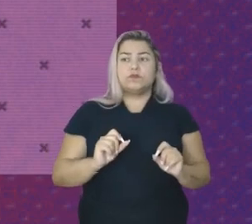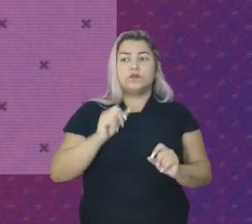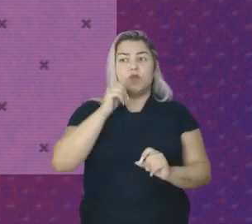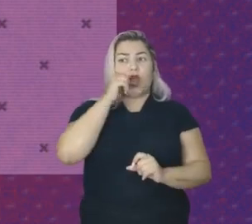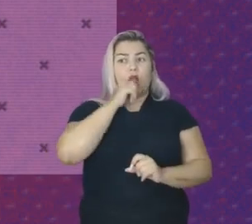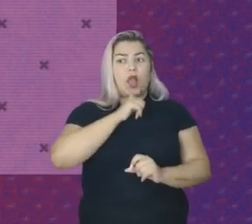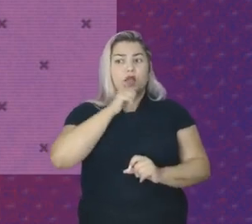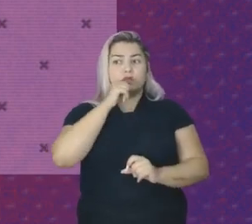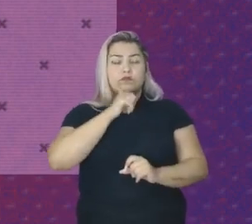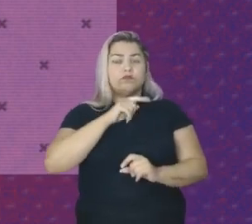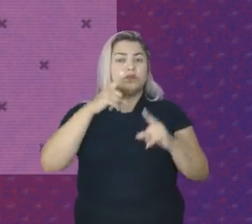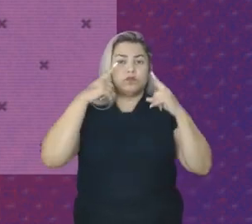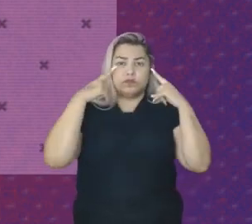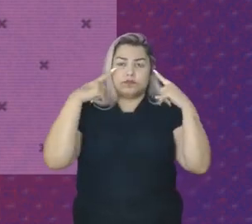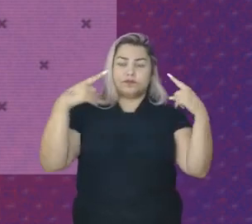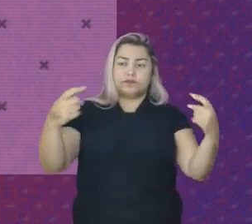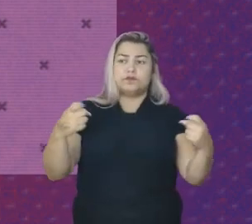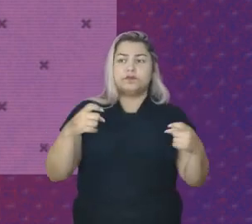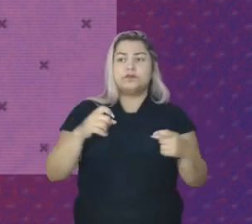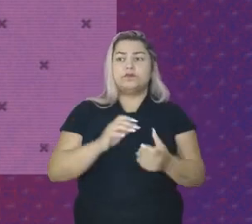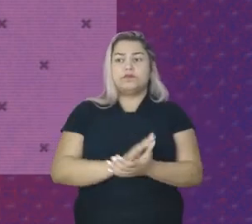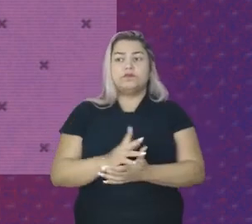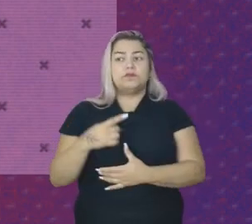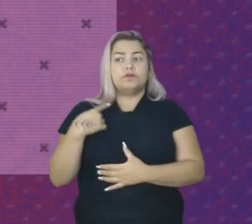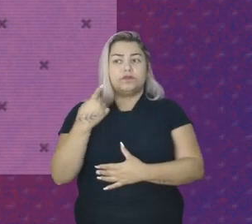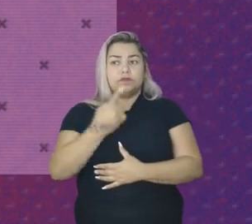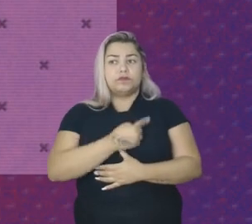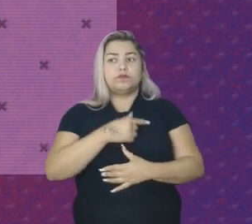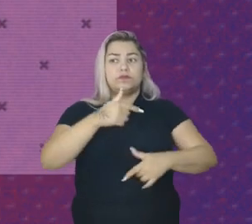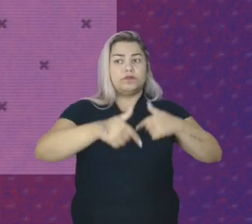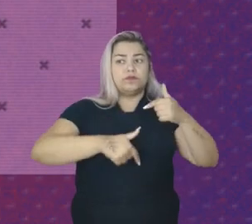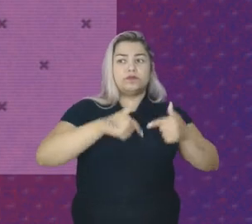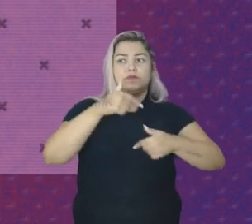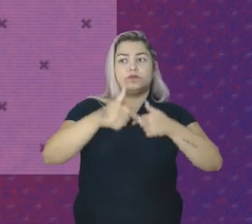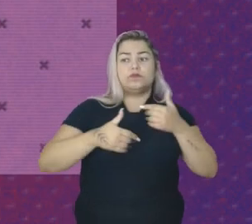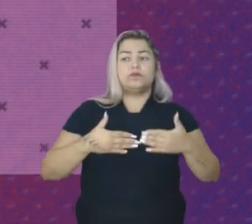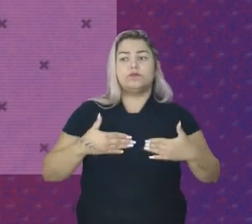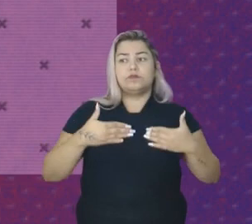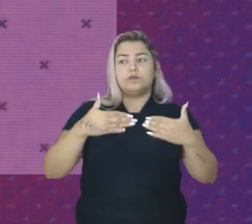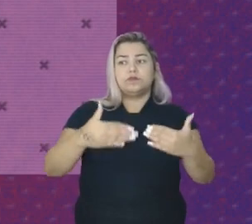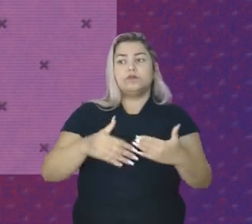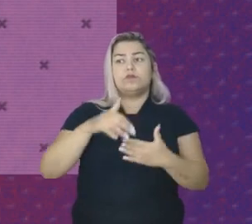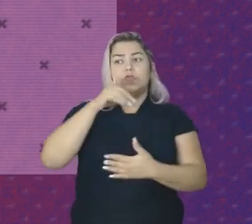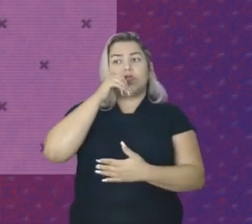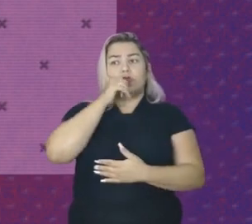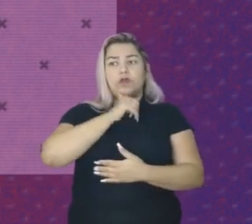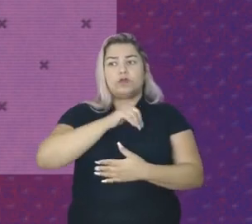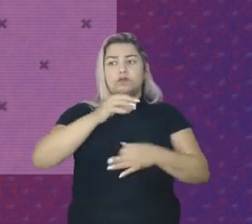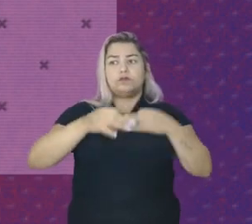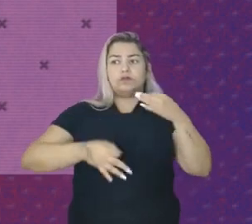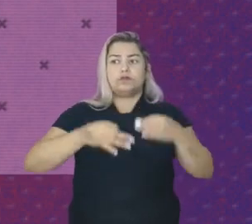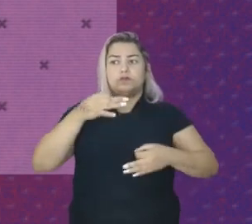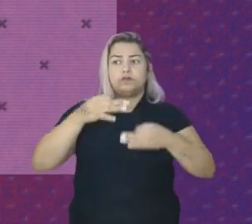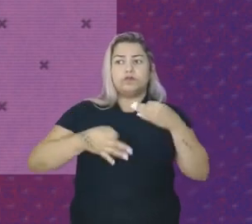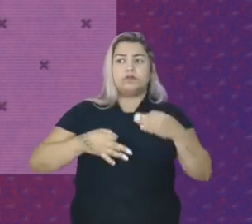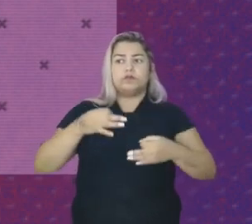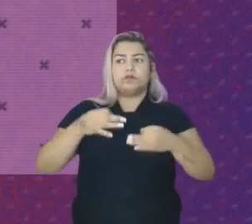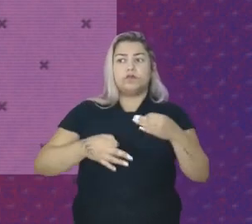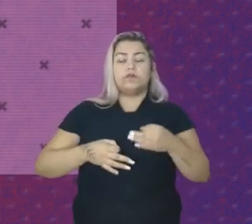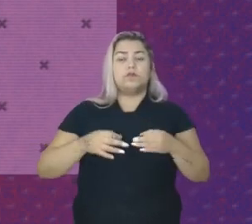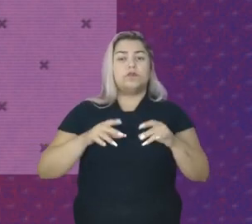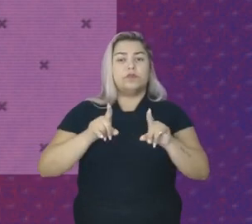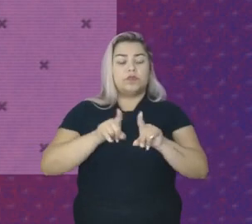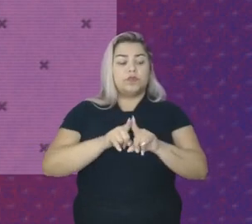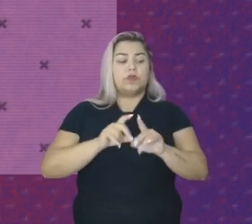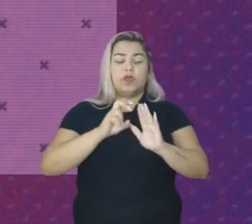não sejam vítimas de feminicídio. Nós estamos trabalhando, tanto o Ministério das Mulheres quanto o Ministério da Justiça, que a Patrulha da Maria